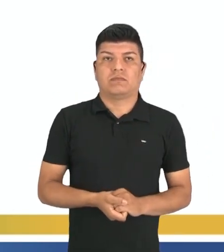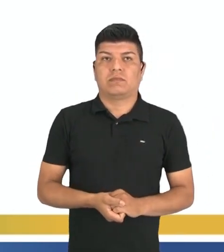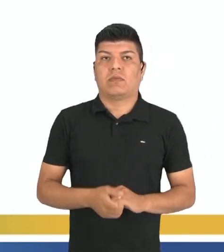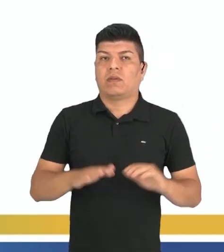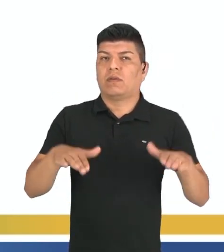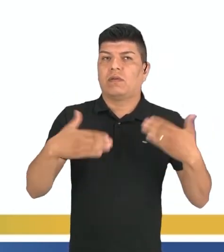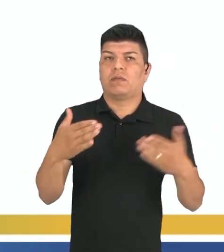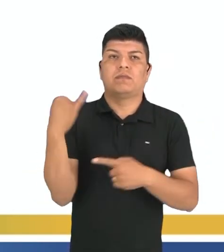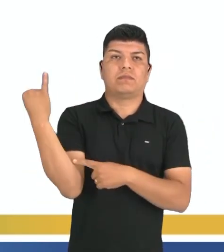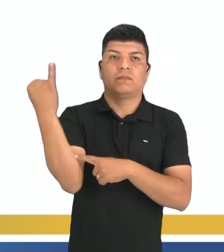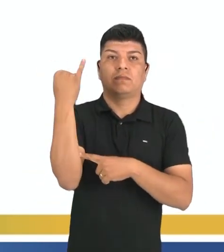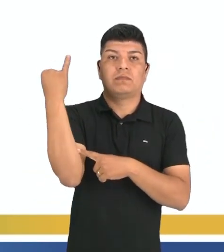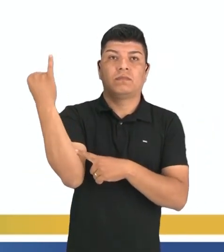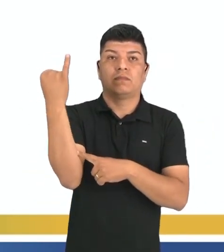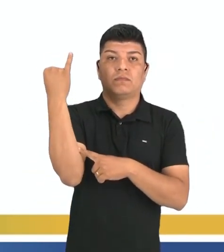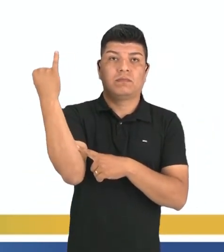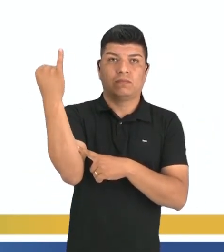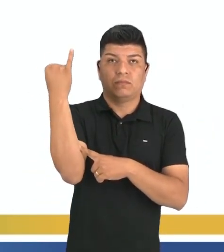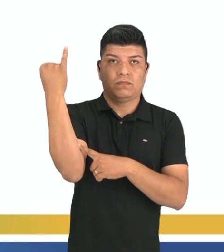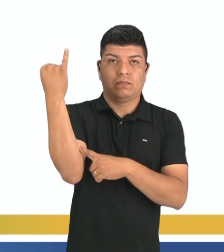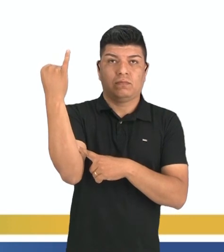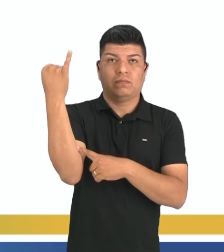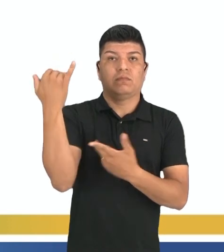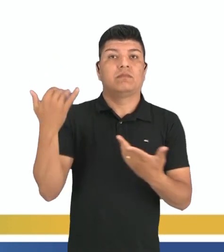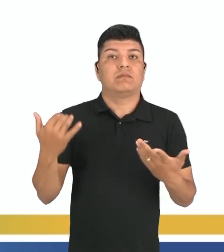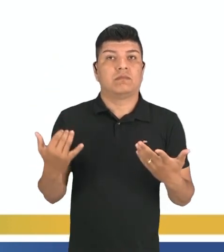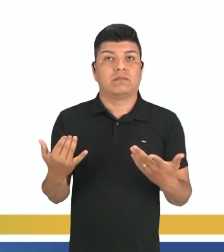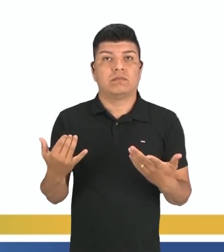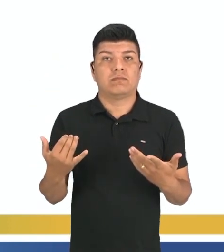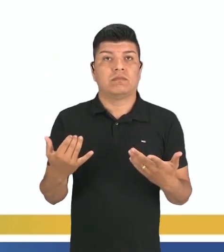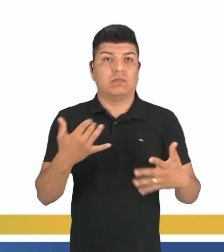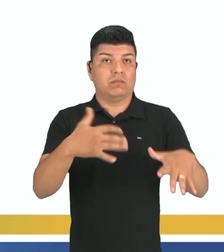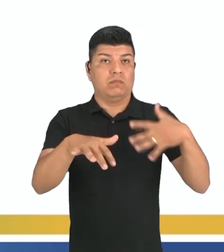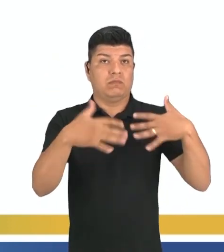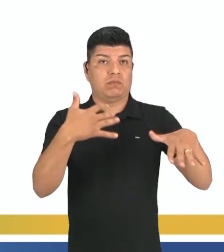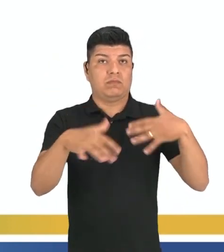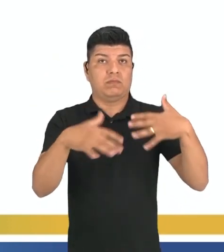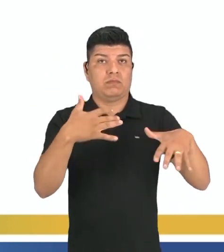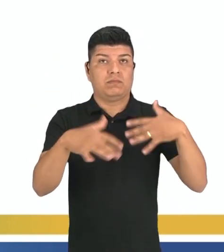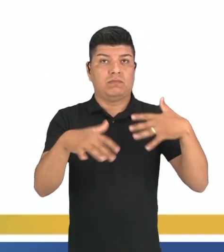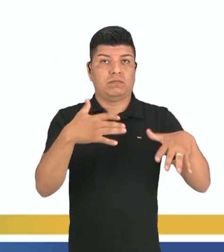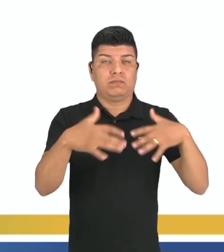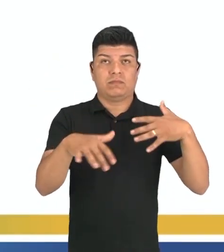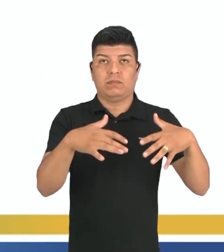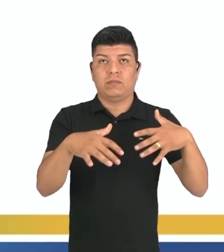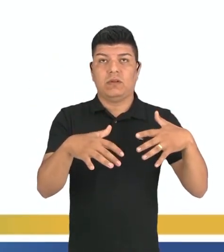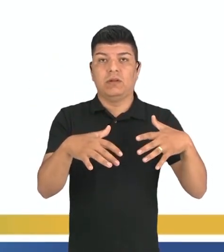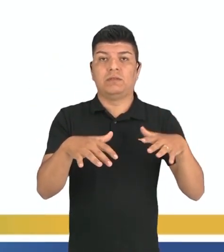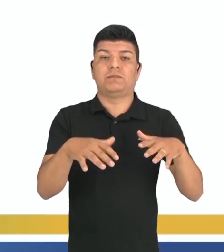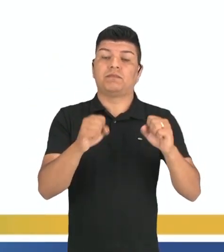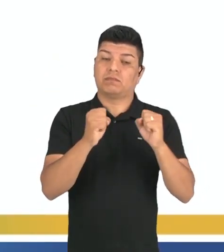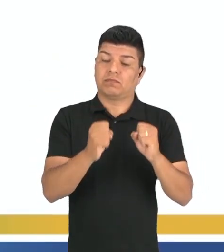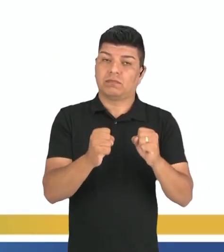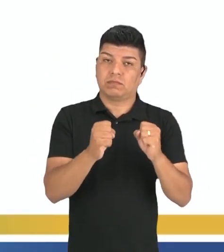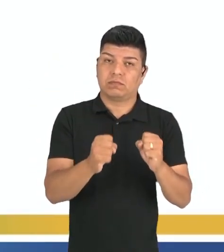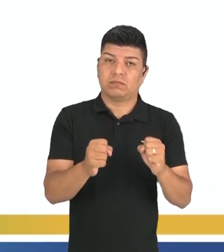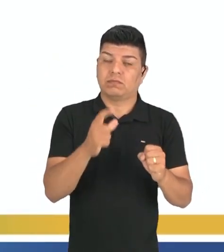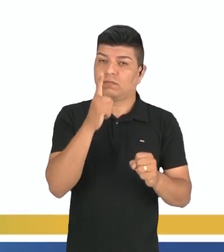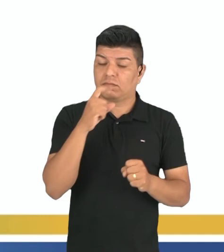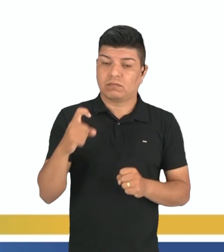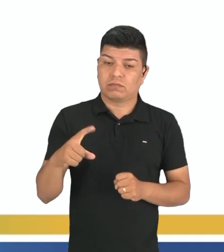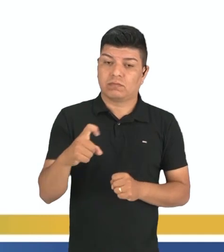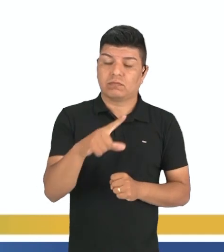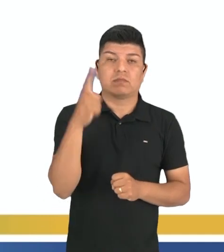qual a importância dessa motilidade? A movimentação, a locomoção, vai permitir com que os